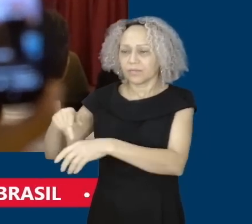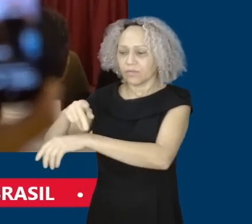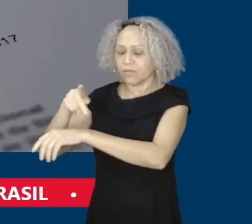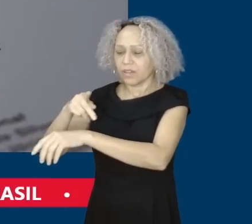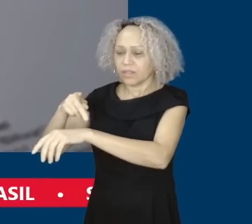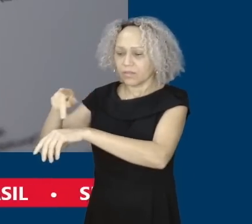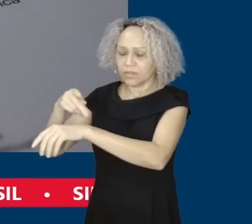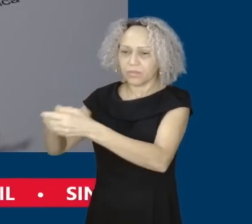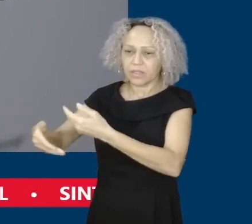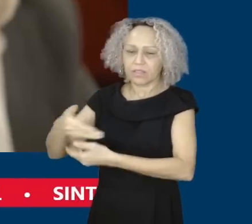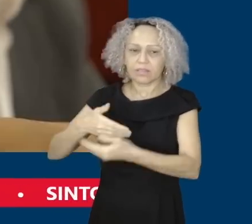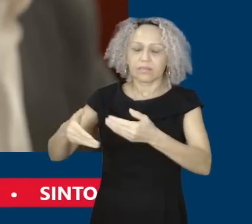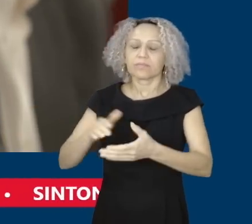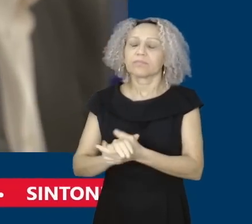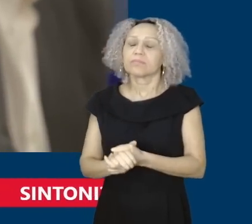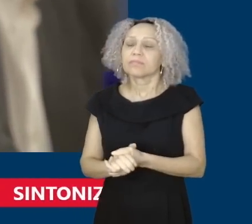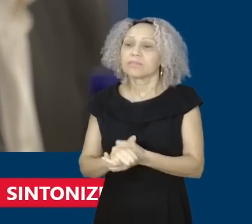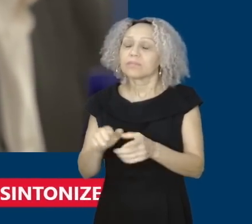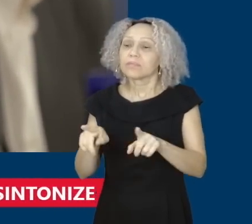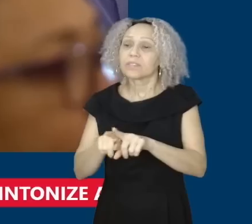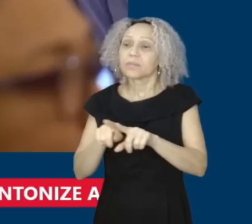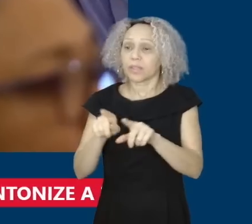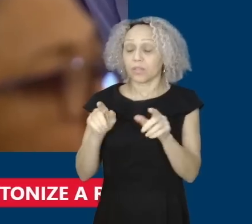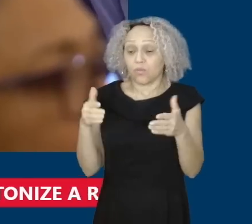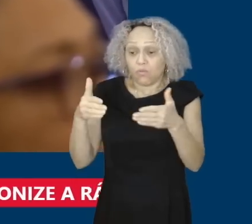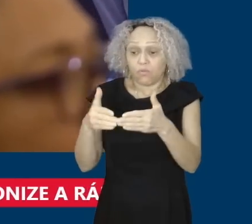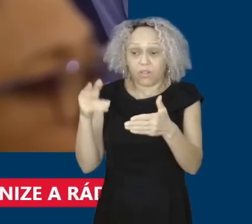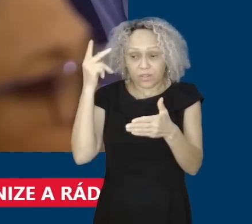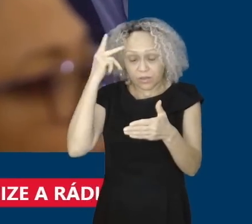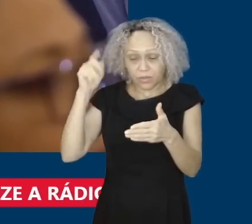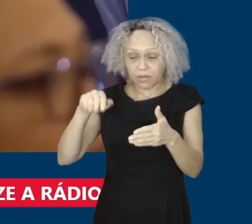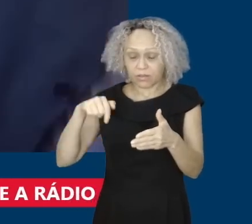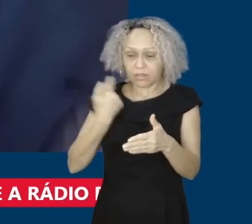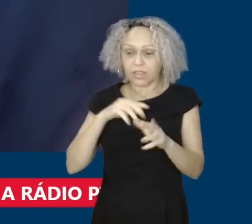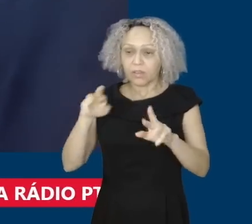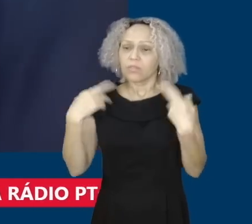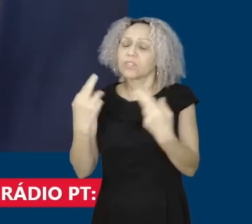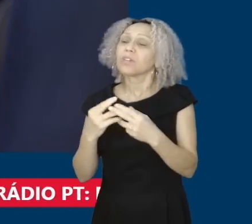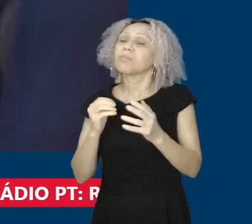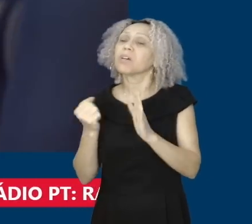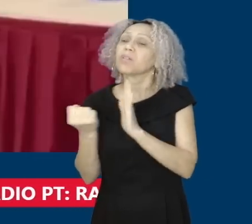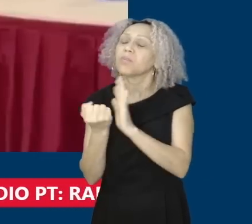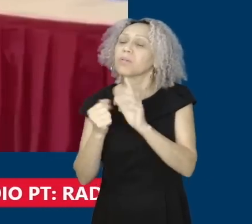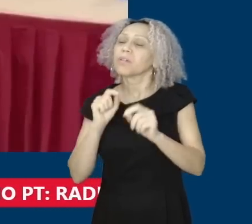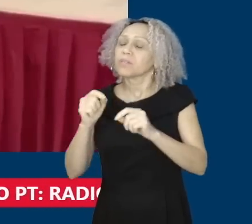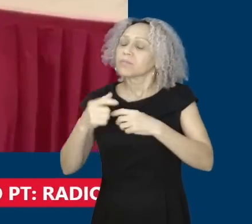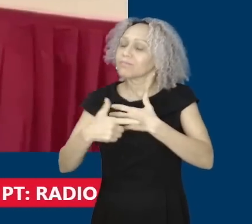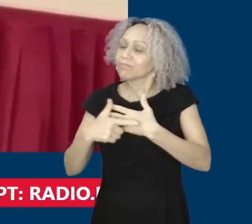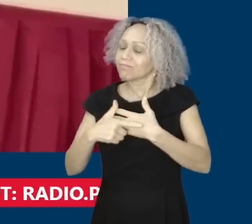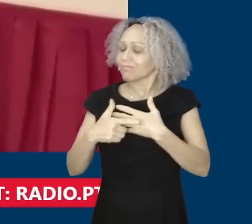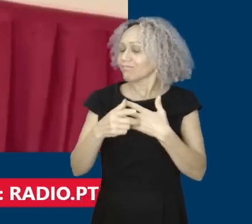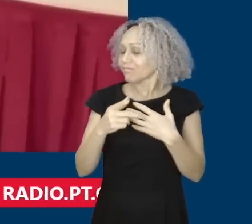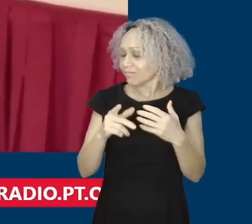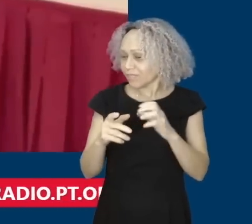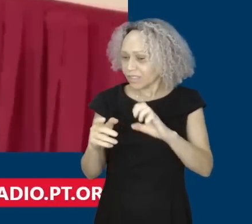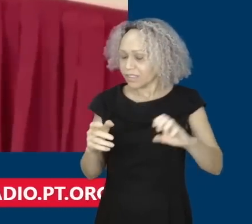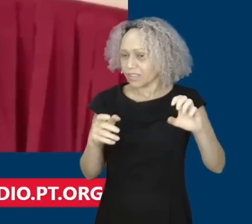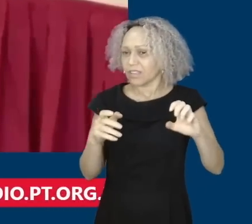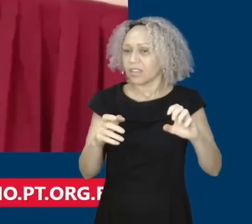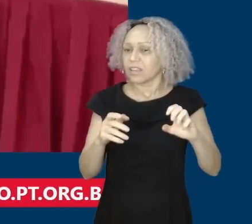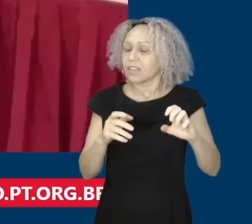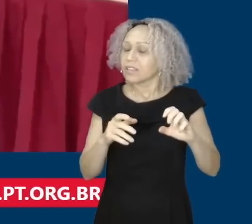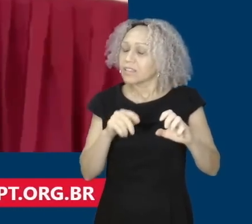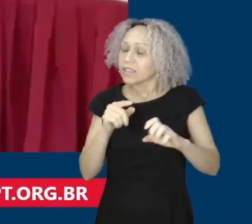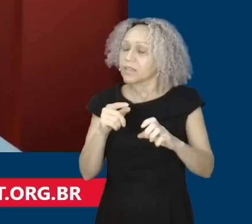Paulo também afirmou o papel histórico do partido na articulação das forças políticas de esquerda e progressistas para a construção dessa